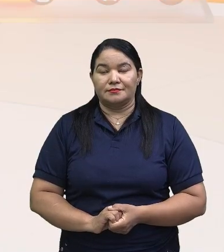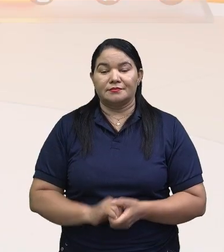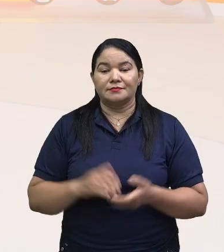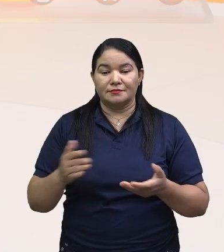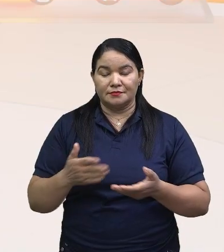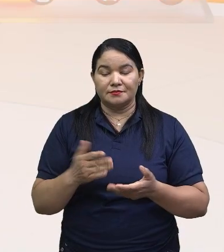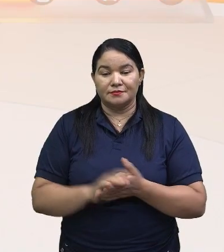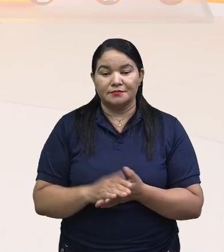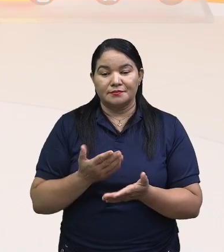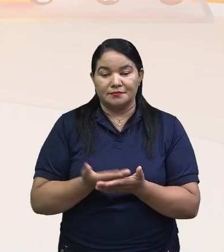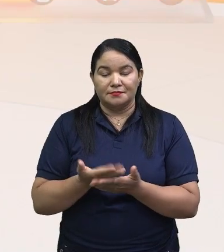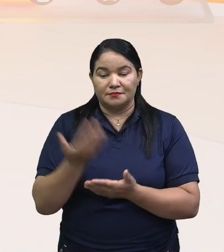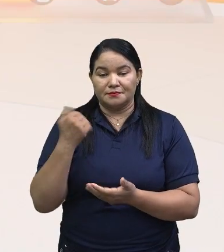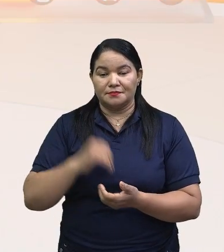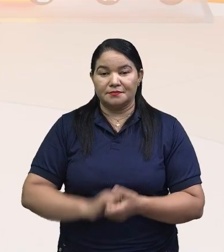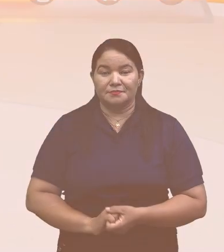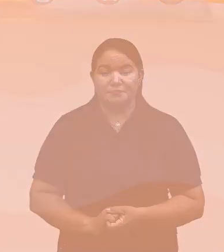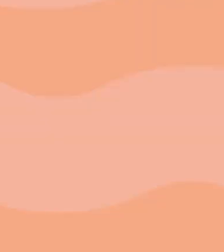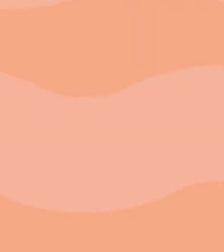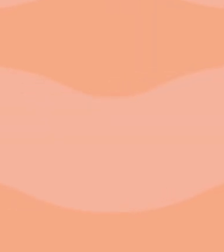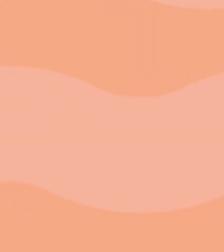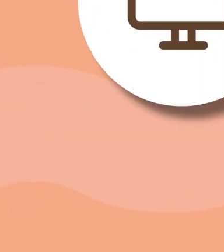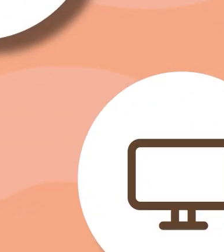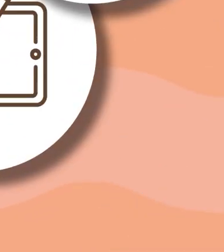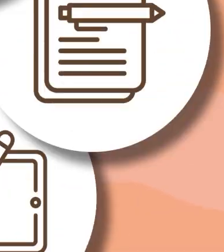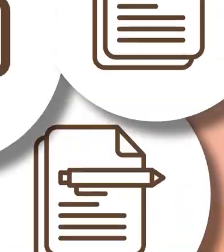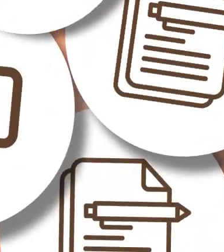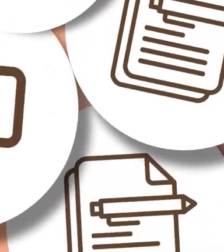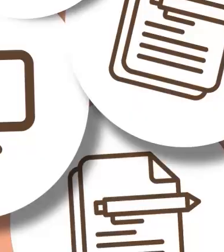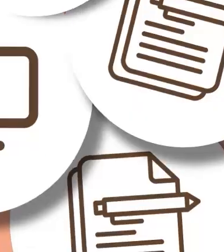Vamos então à nossa aula.